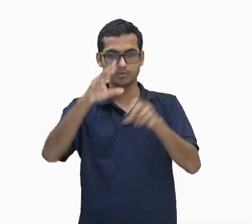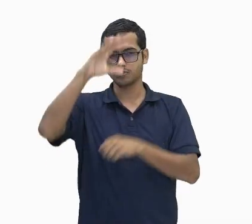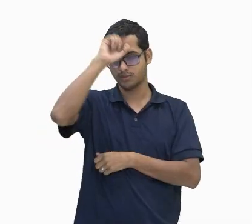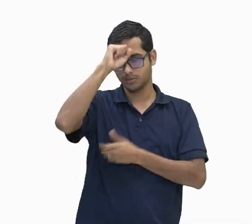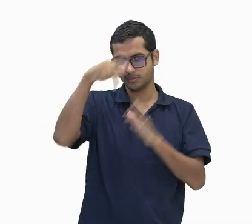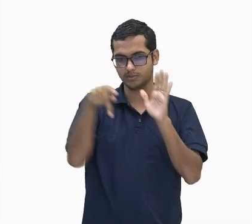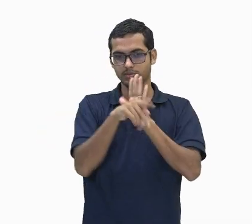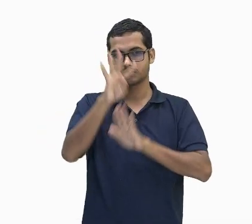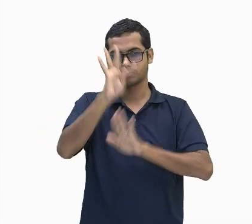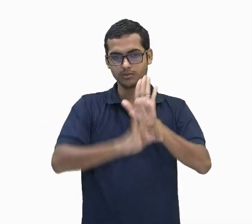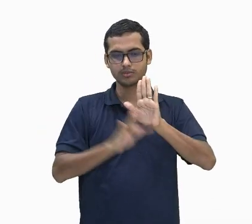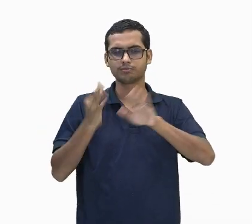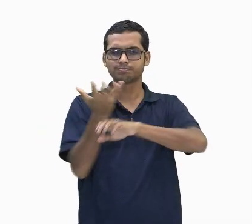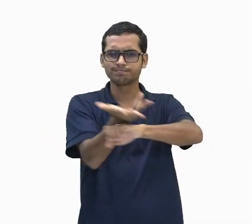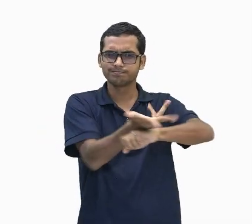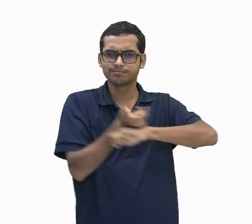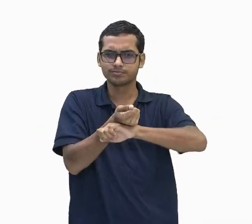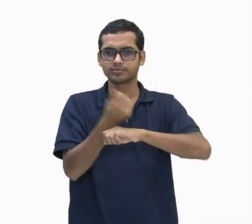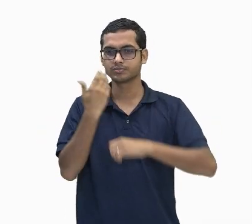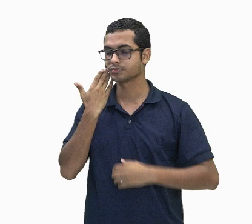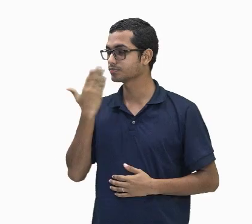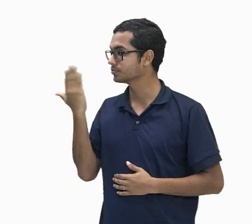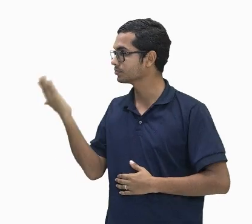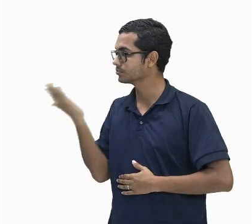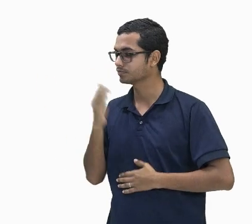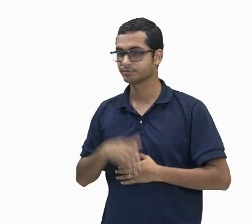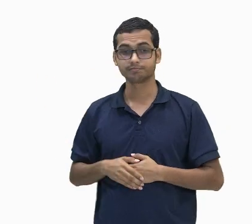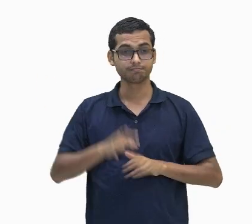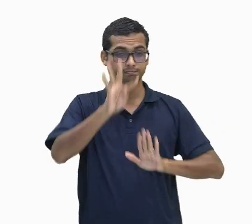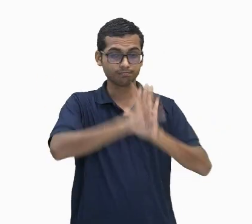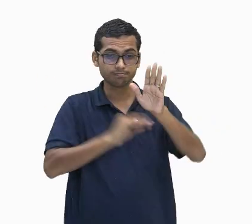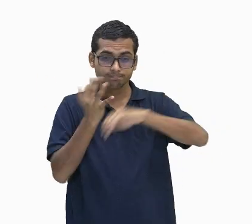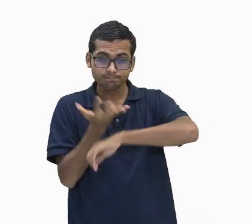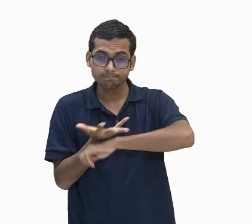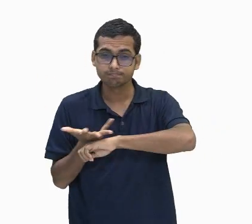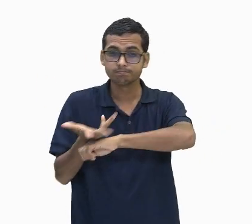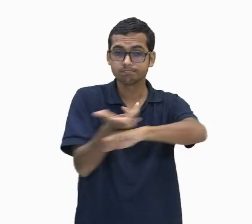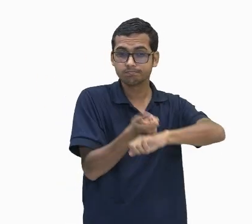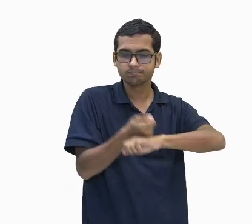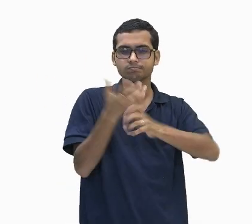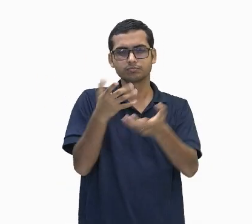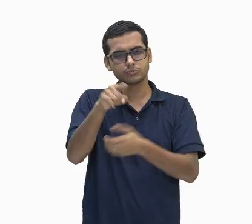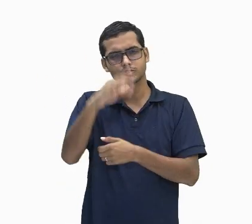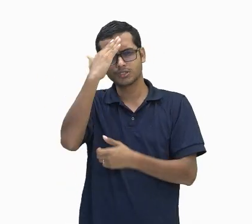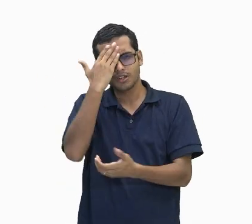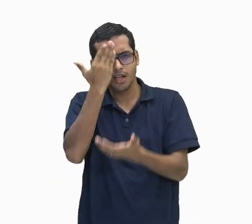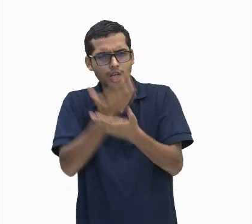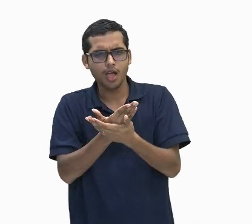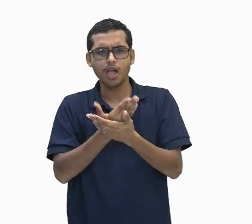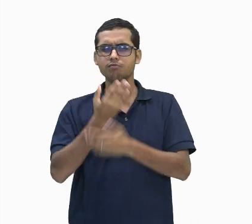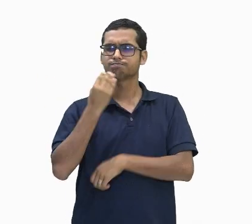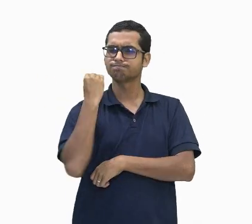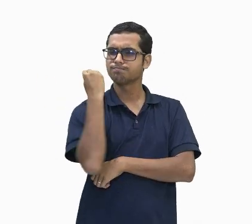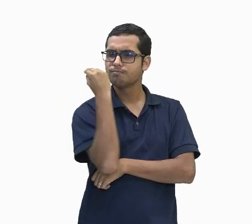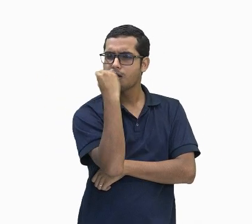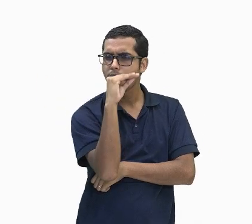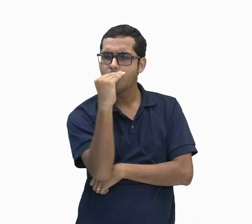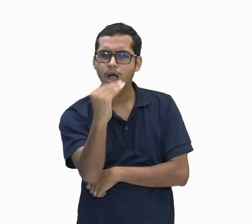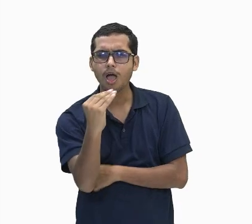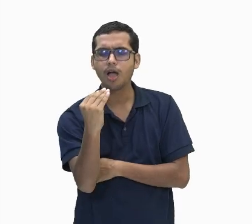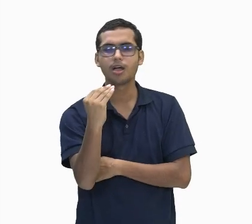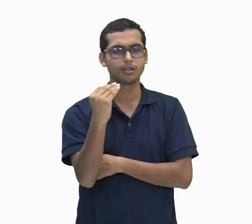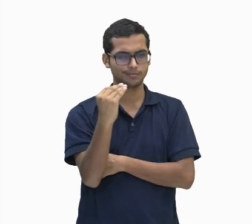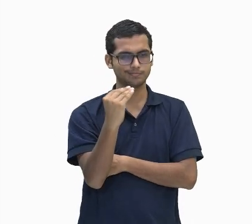persuasivo. Então, olhem só. Ele quer te convencer, te seduzir, te induzir